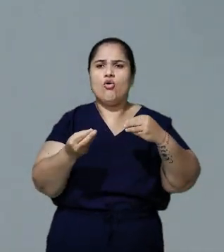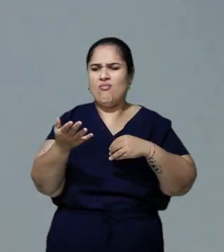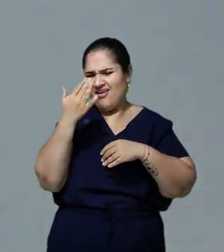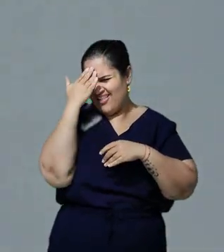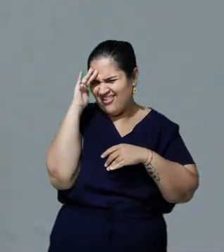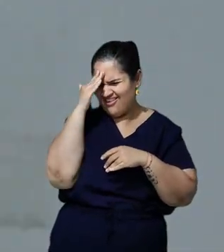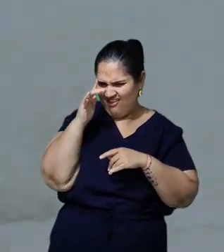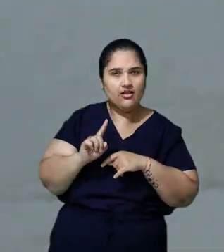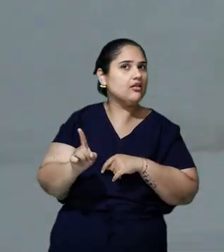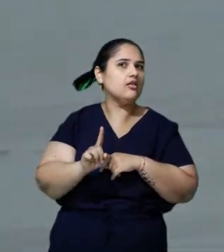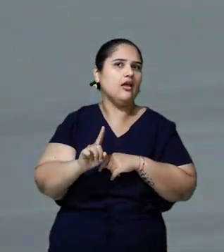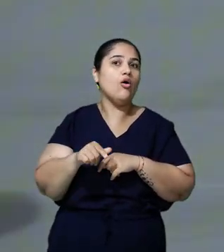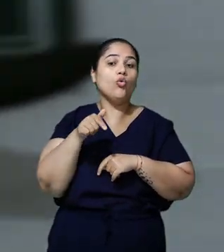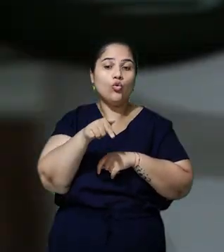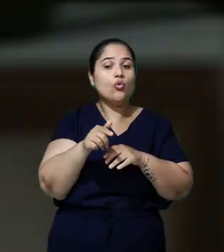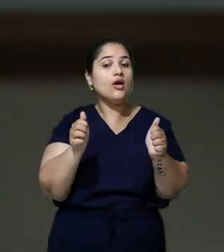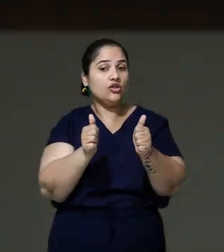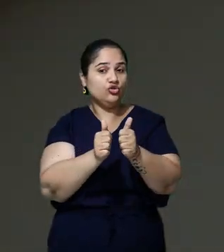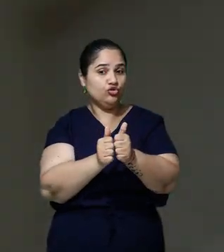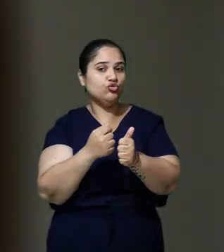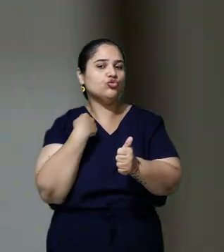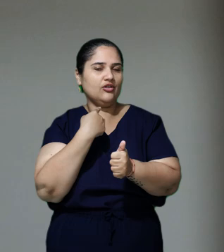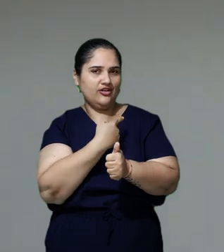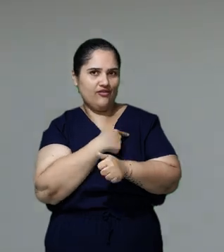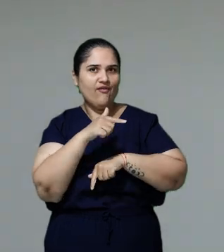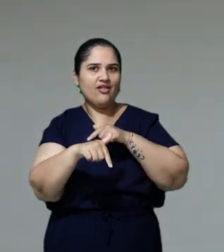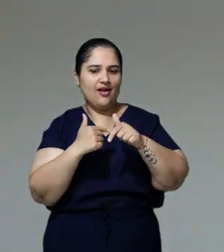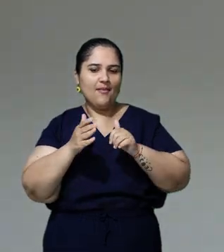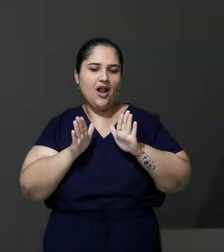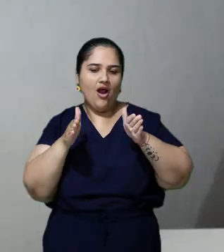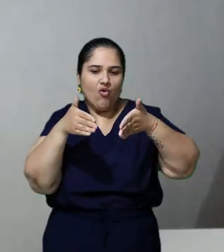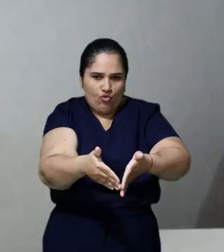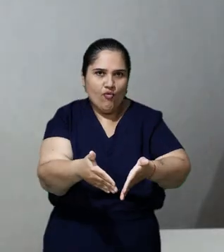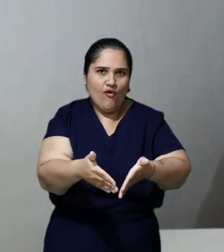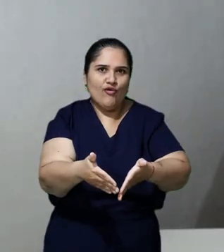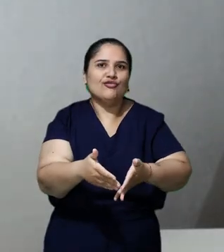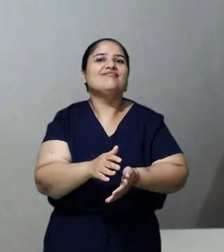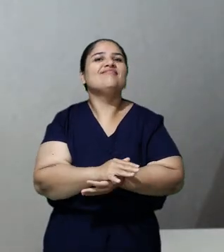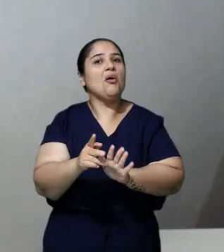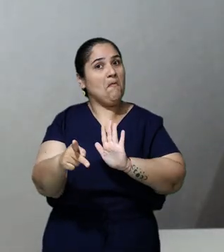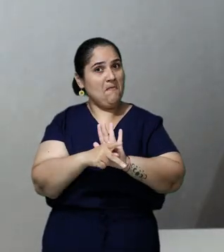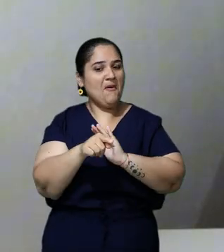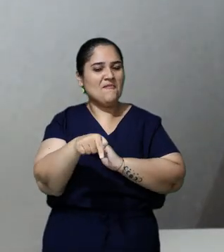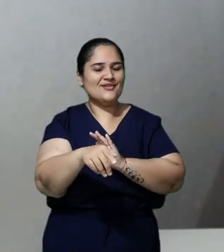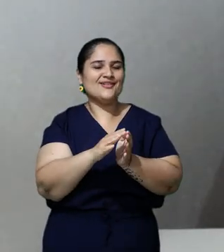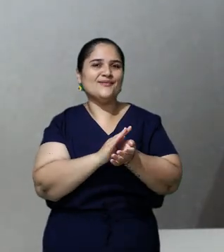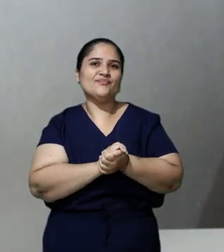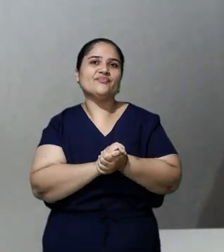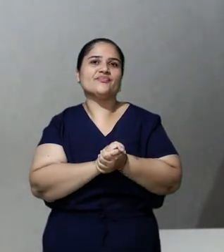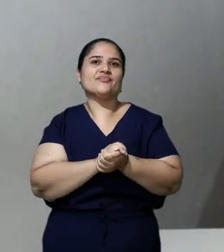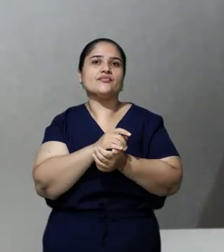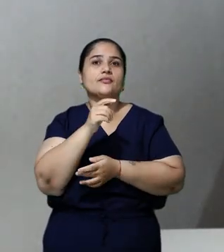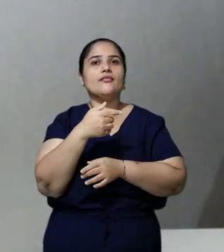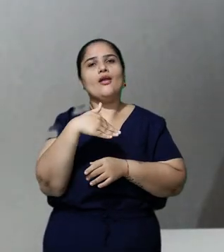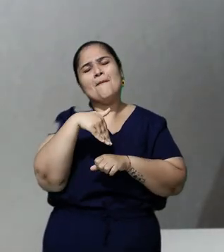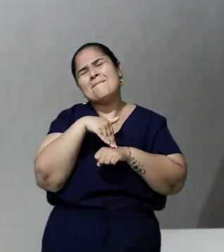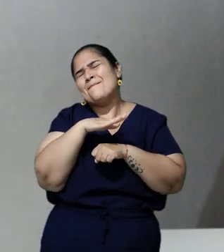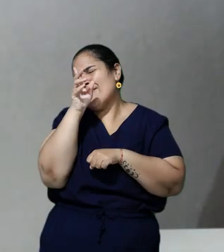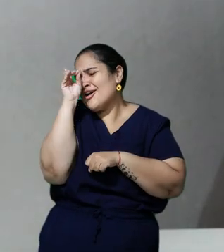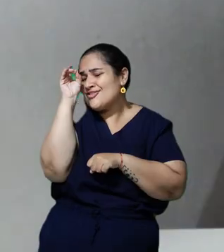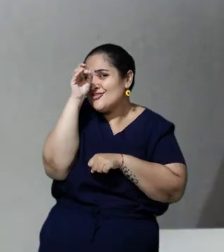ele, a gente vai trabalhar de acordo com o hiperfoco dele. Uma das mais dificuldades é quando